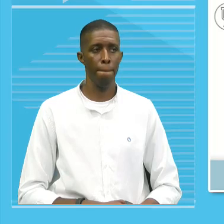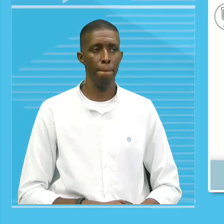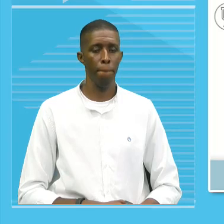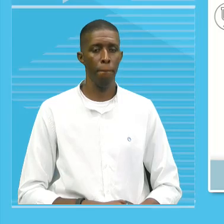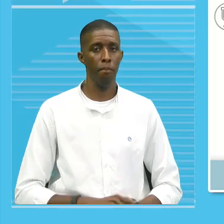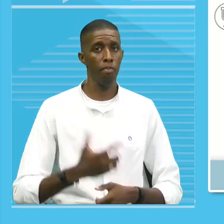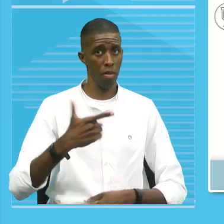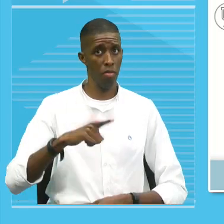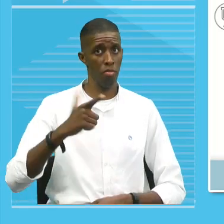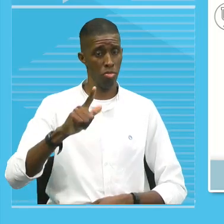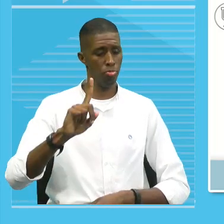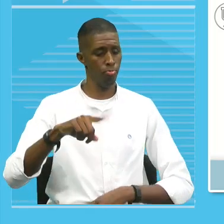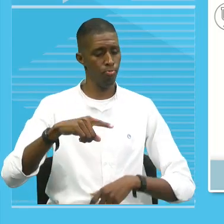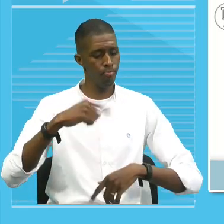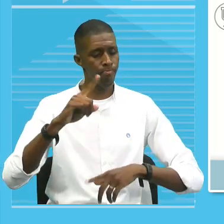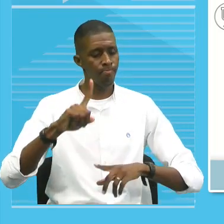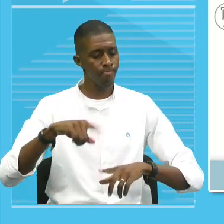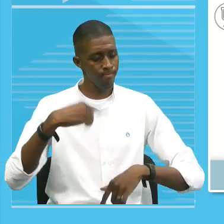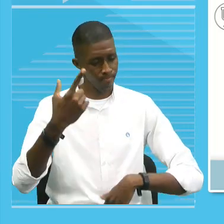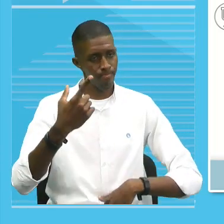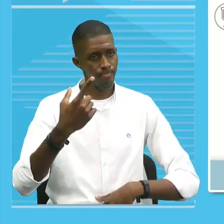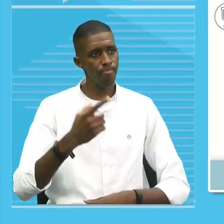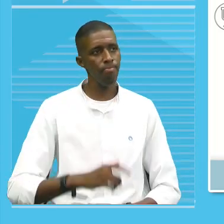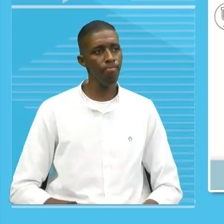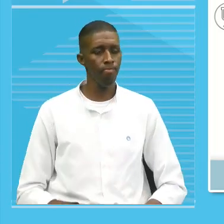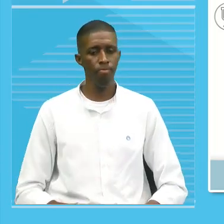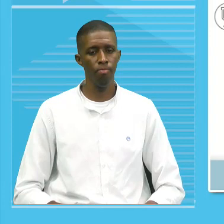vamos para frente vadiamos adelante